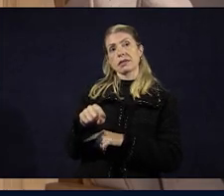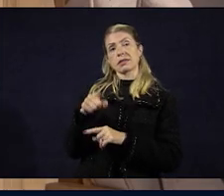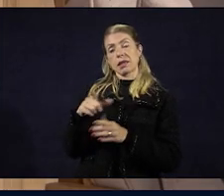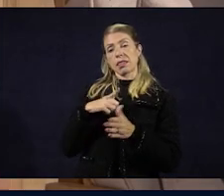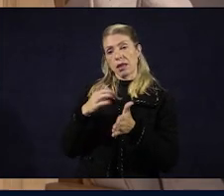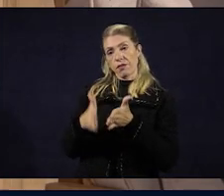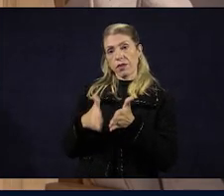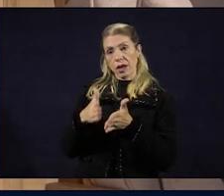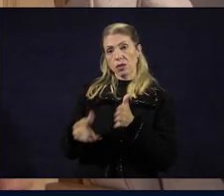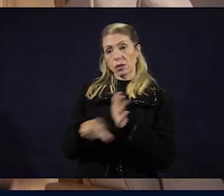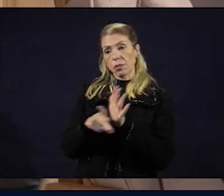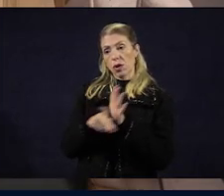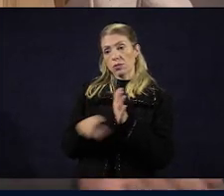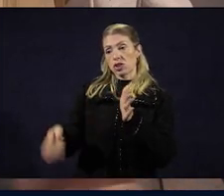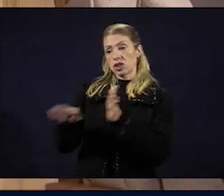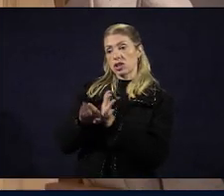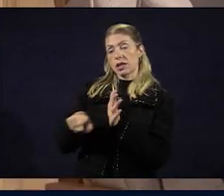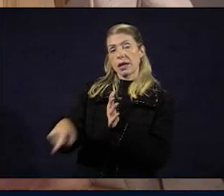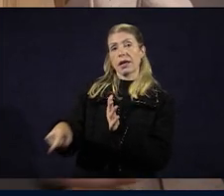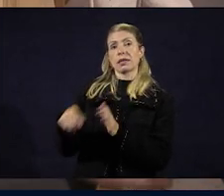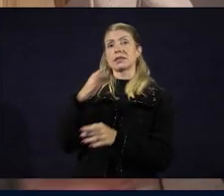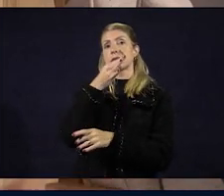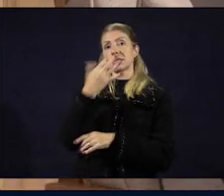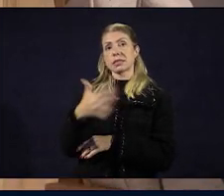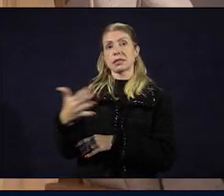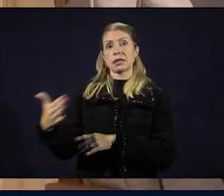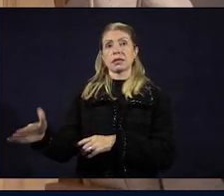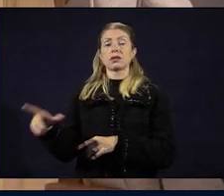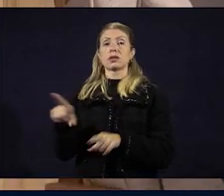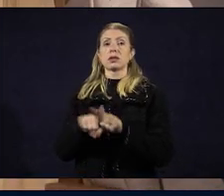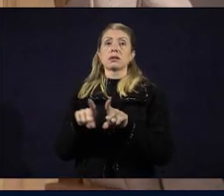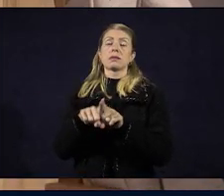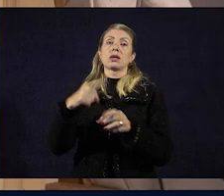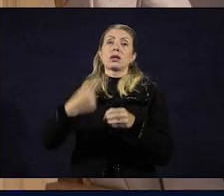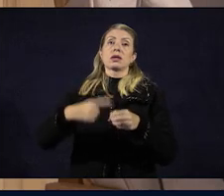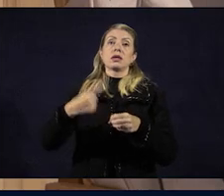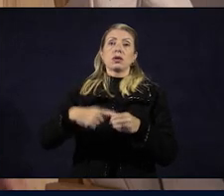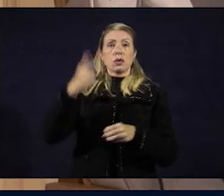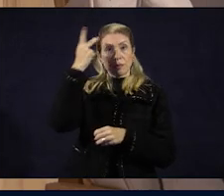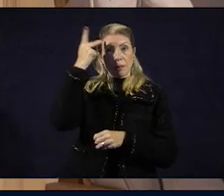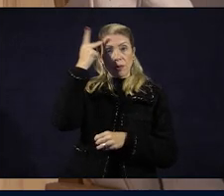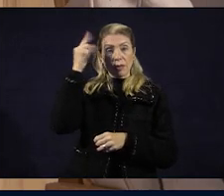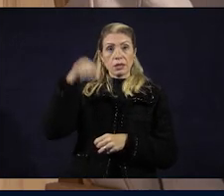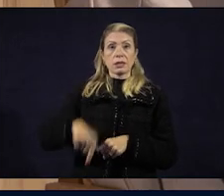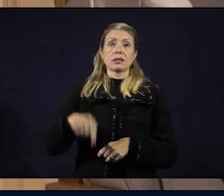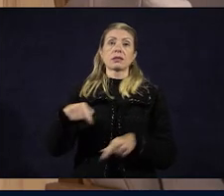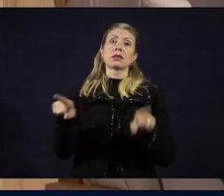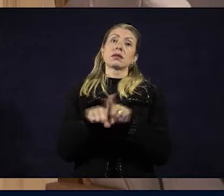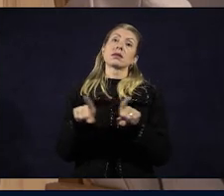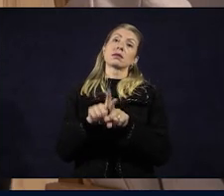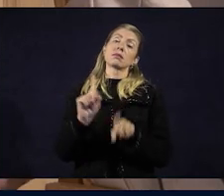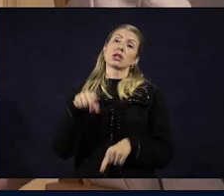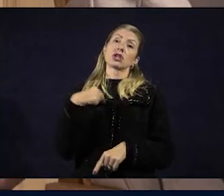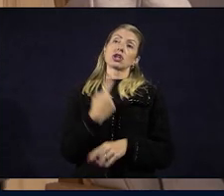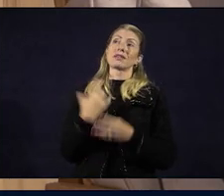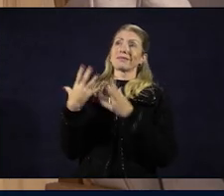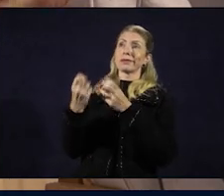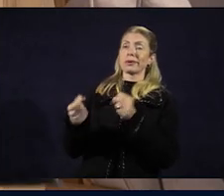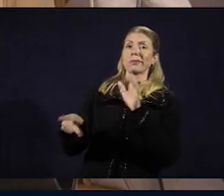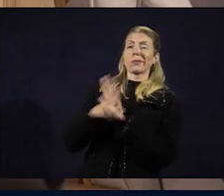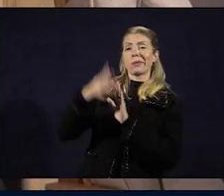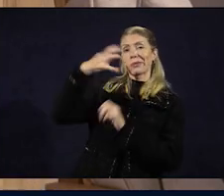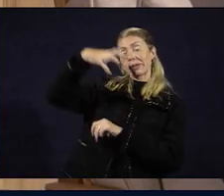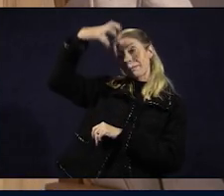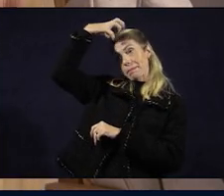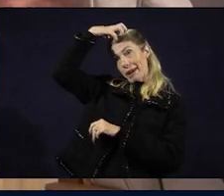essa malha que vai ter investimentos, já está tendo investimentos no interior paulista, por exemplo, é uma malha que está aqui, nós herdamos aí da época do Império. Então,